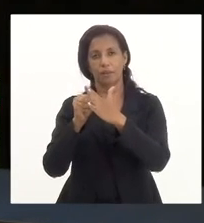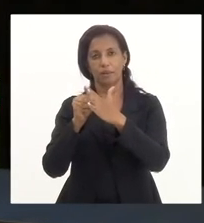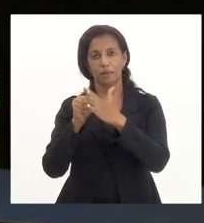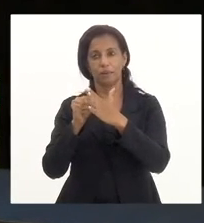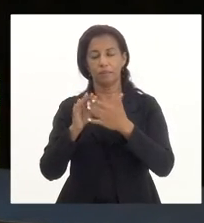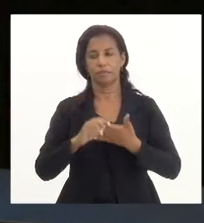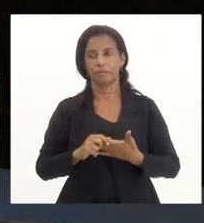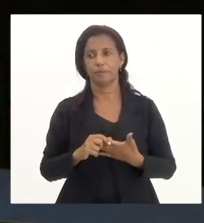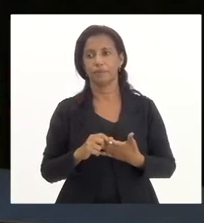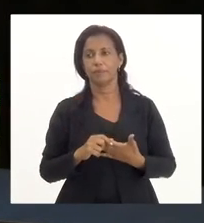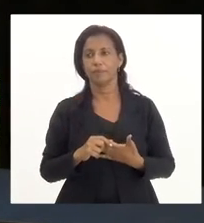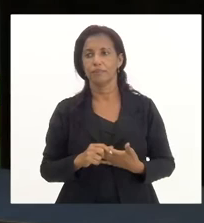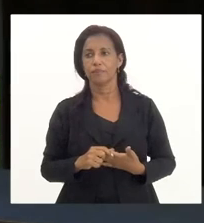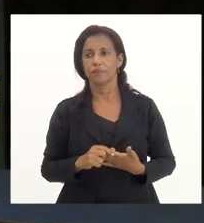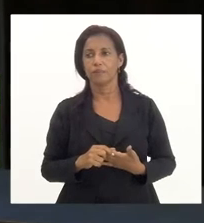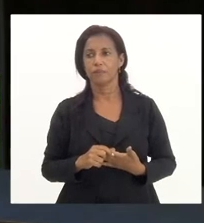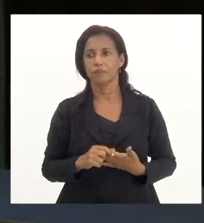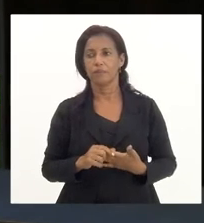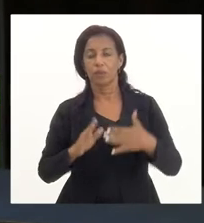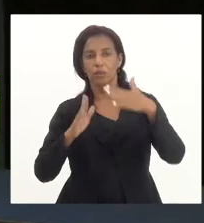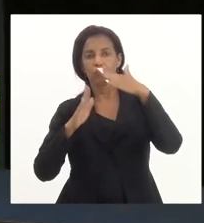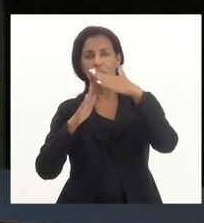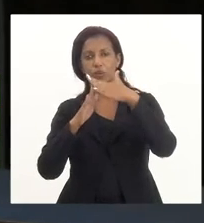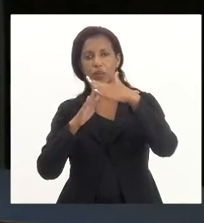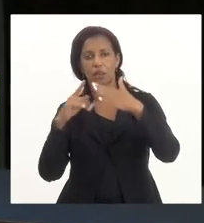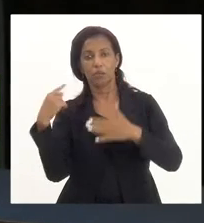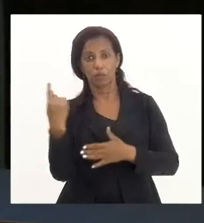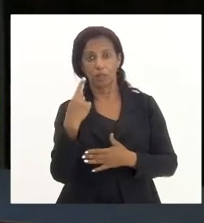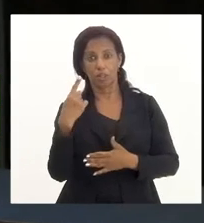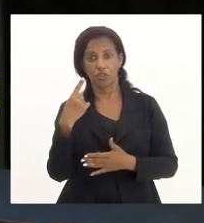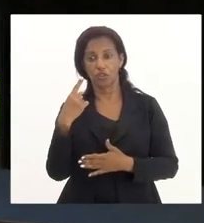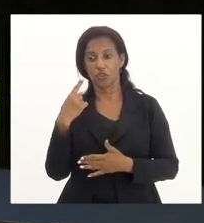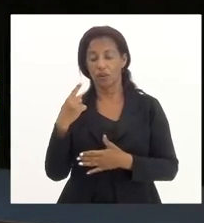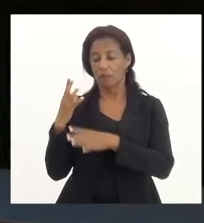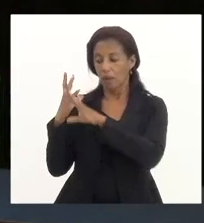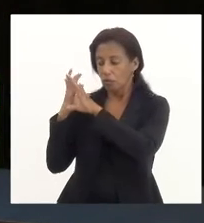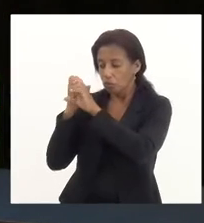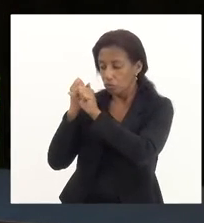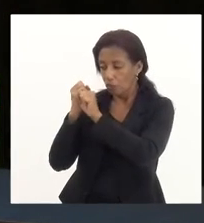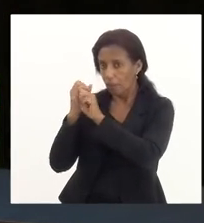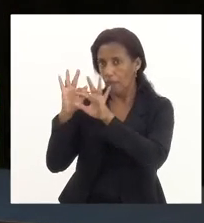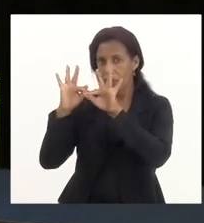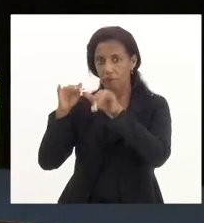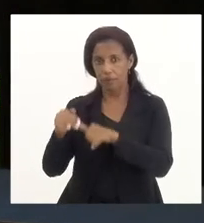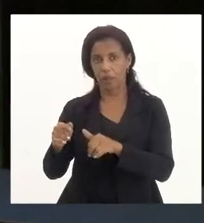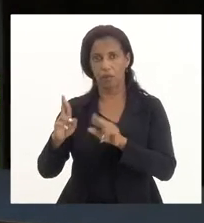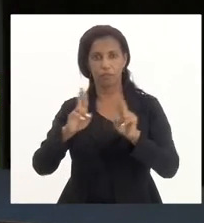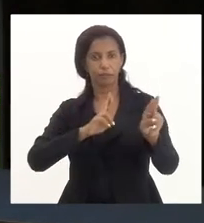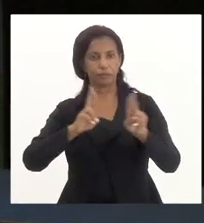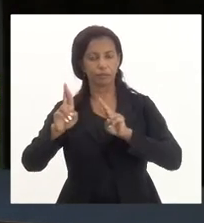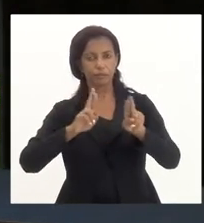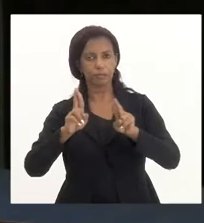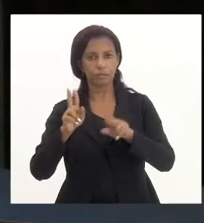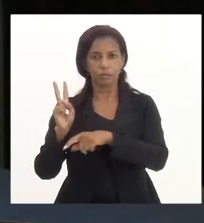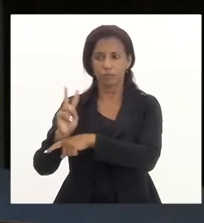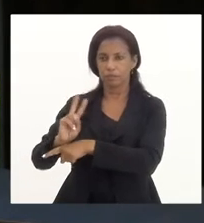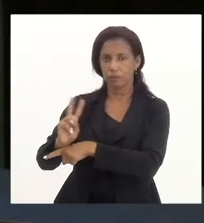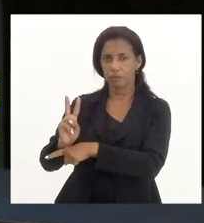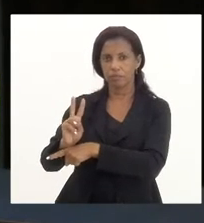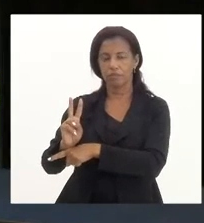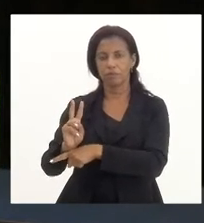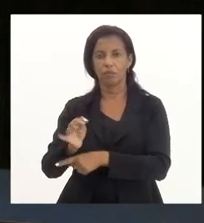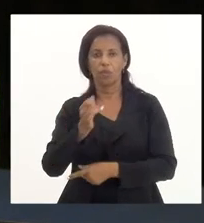seja o o teto que a gente vai procurar no final nos relatórios não acompanhamento monitoramento